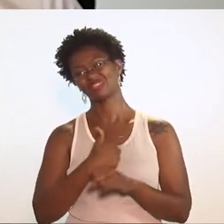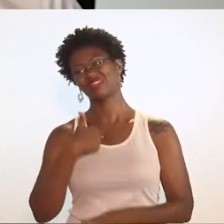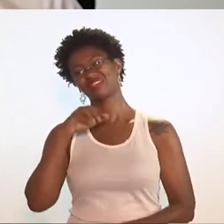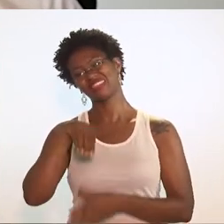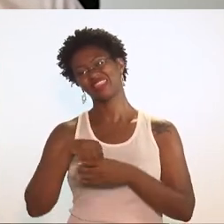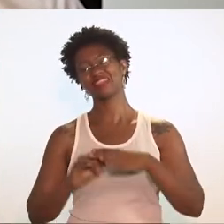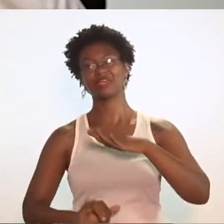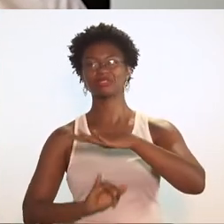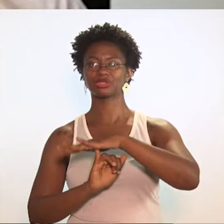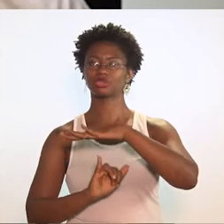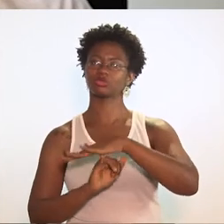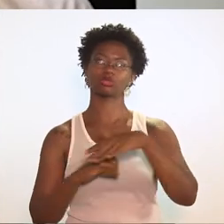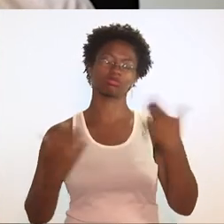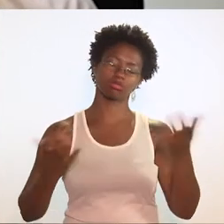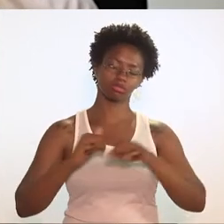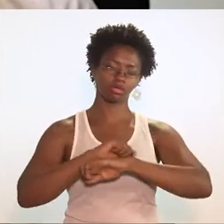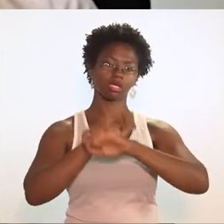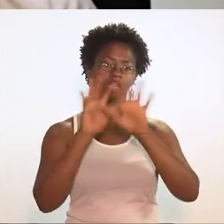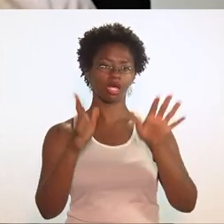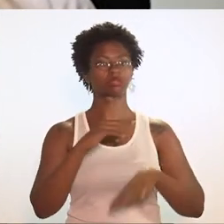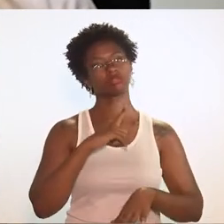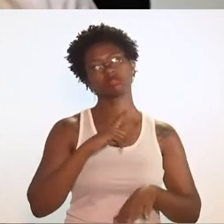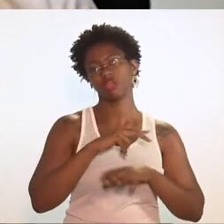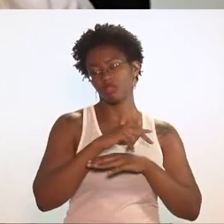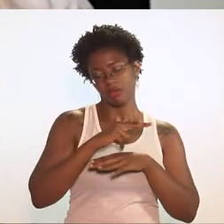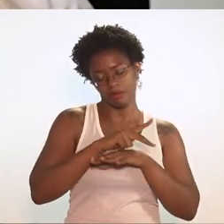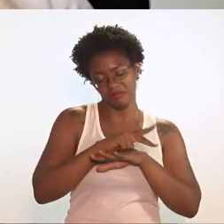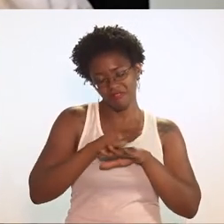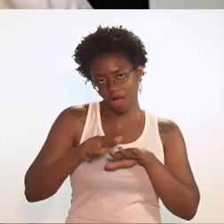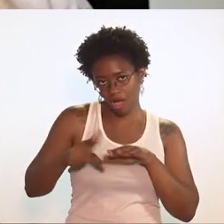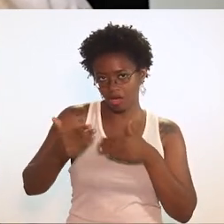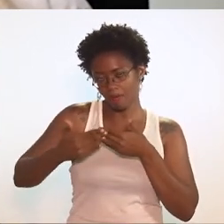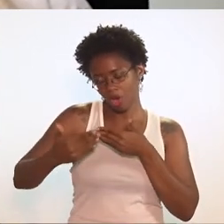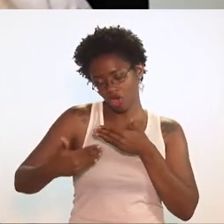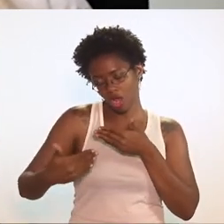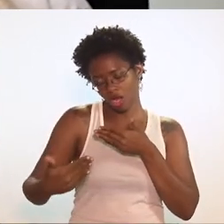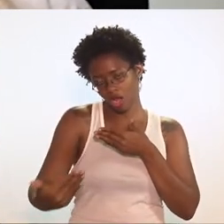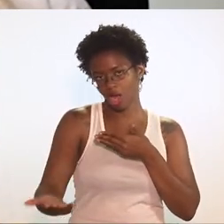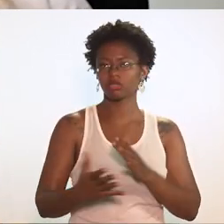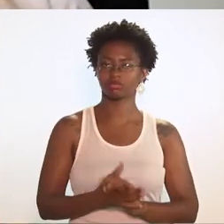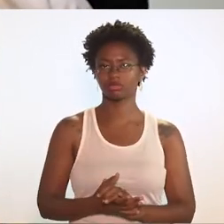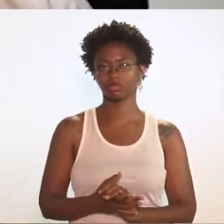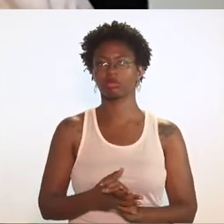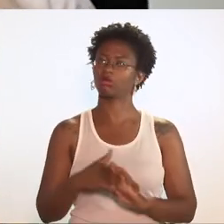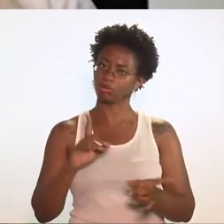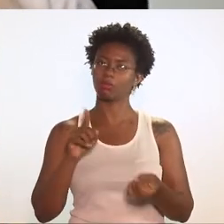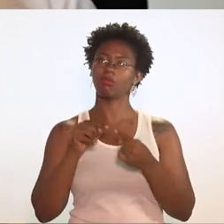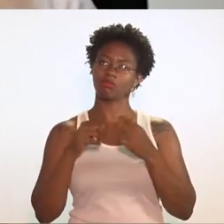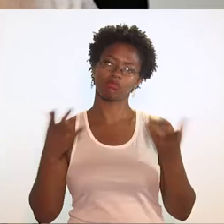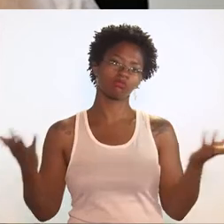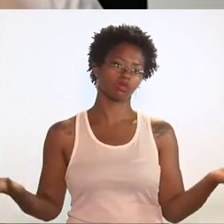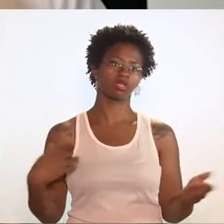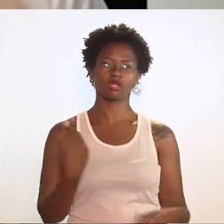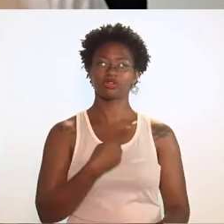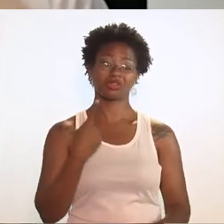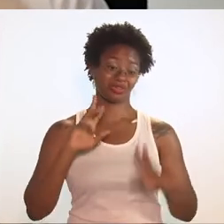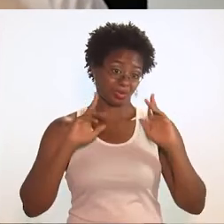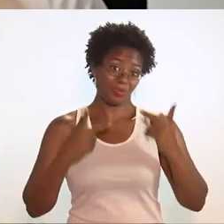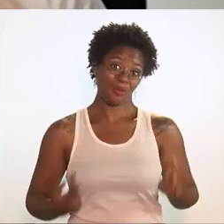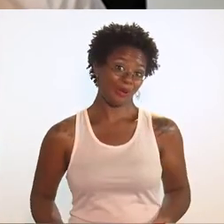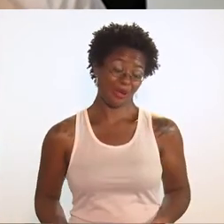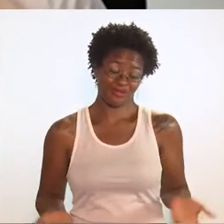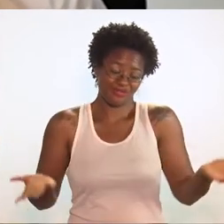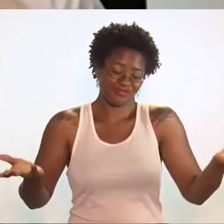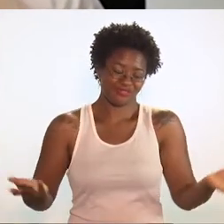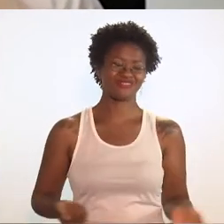anos que estou na instituição. Né? Claro que a gente passa por diversos processos, né? Que faz parte, somos